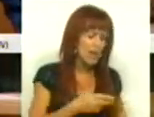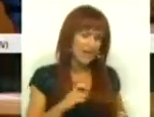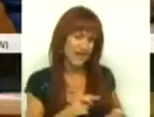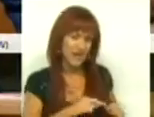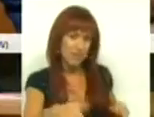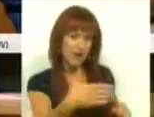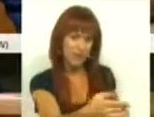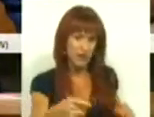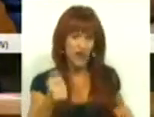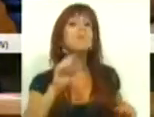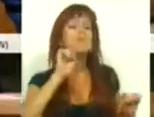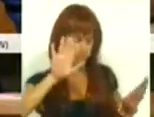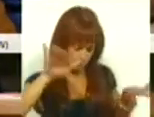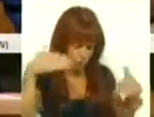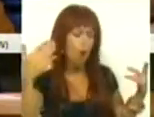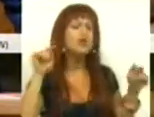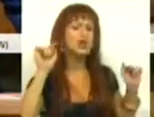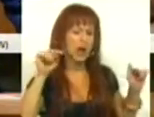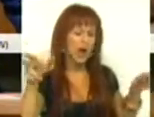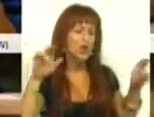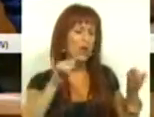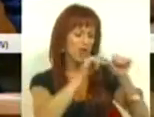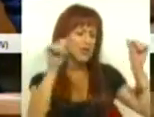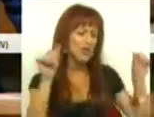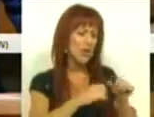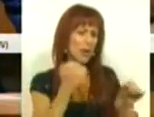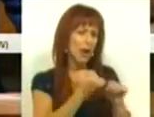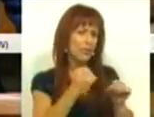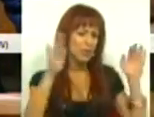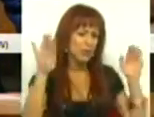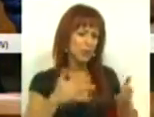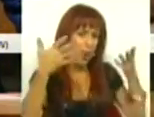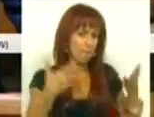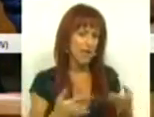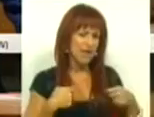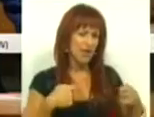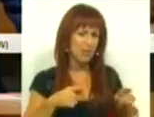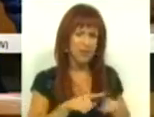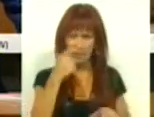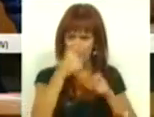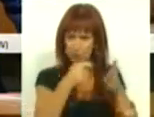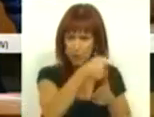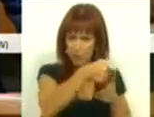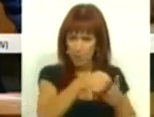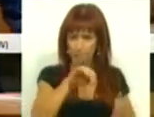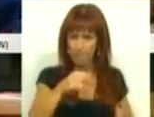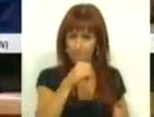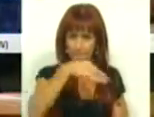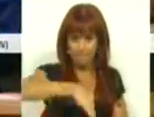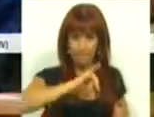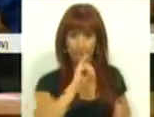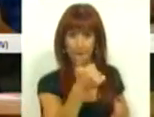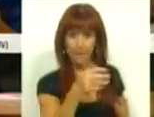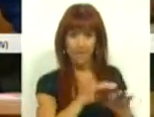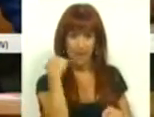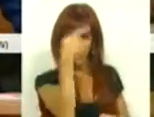93 e 95 foi possível, já com o novo sistema a funcionar, reduzir o peso das despesas com o pessoal no PIB,